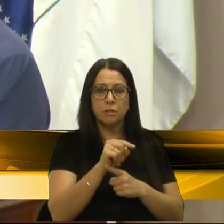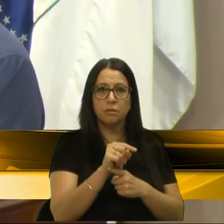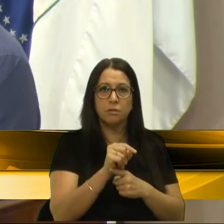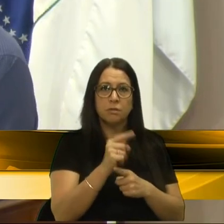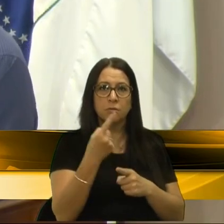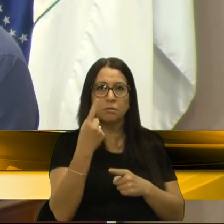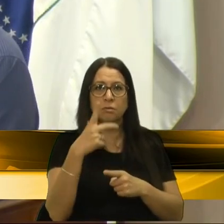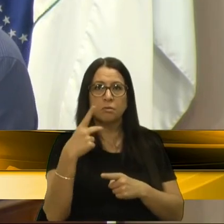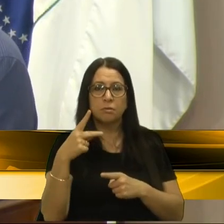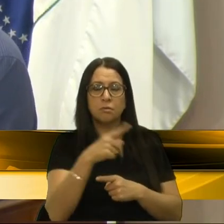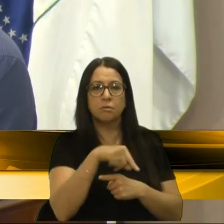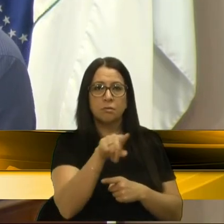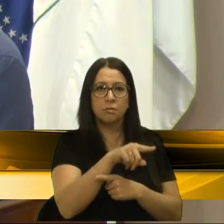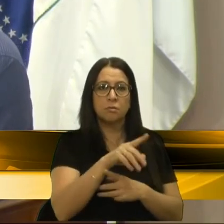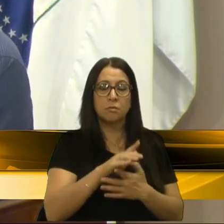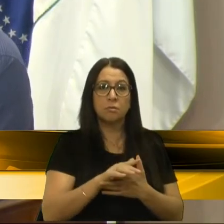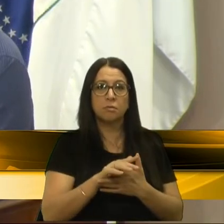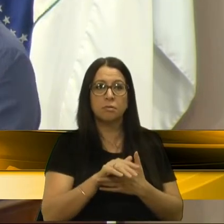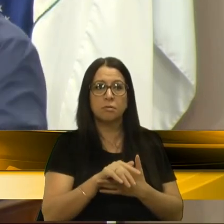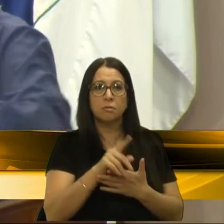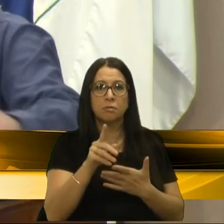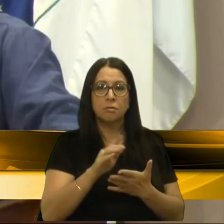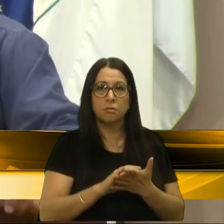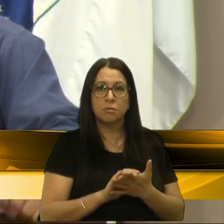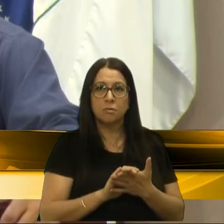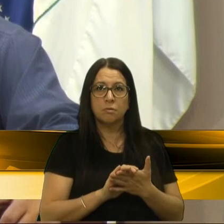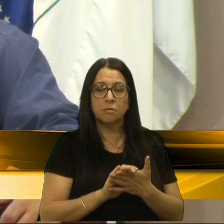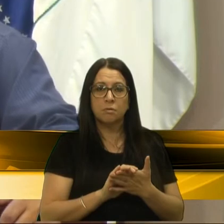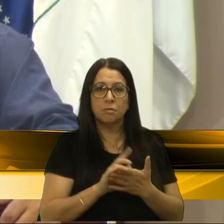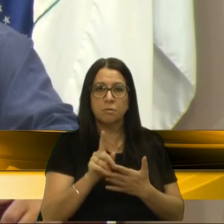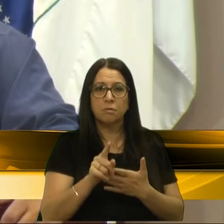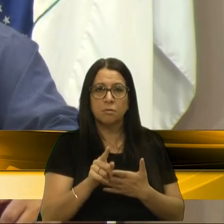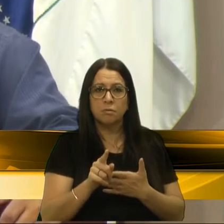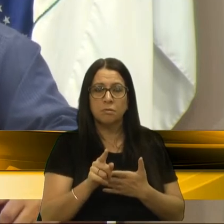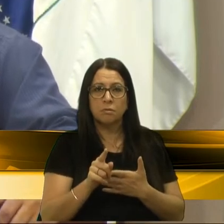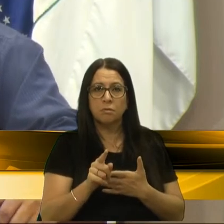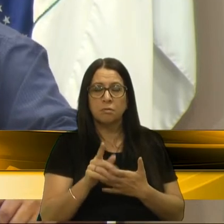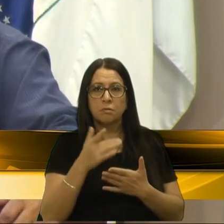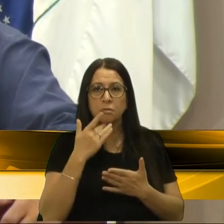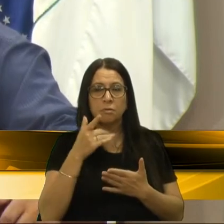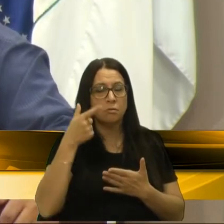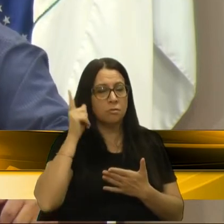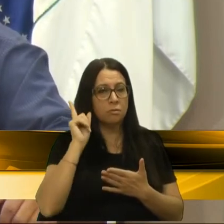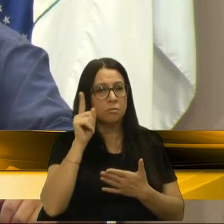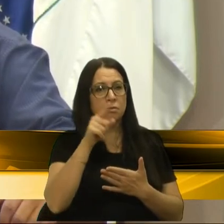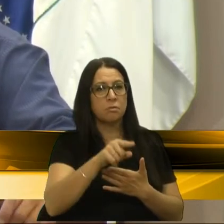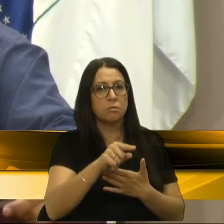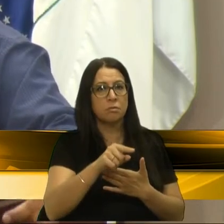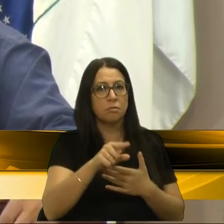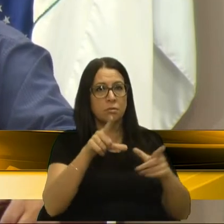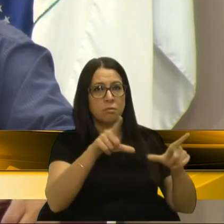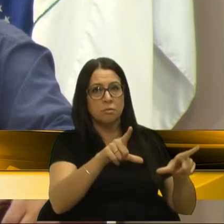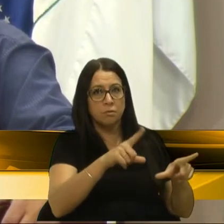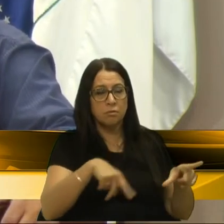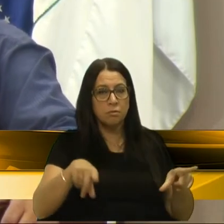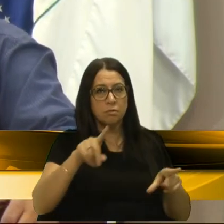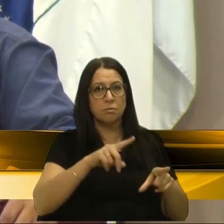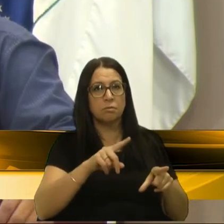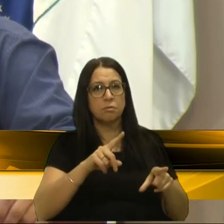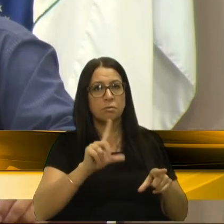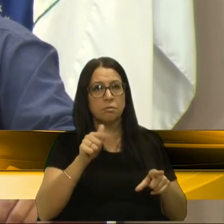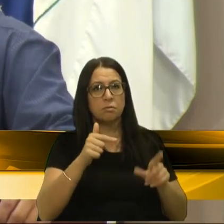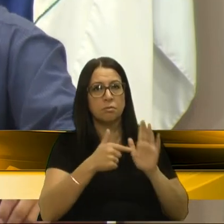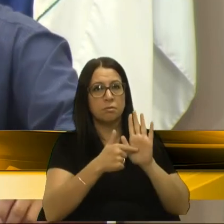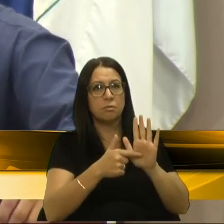uma delas, somente uma delas, eu pude, na tarde de ontem, instalar no local, que depois o Weber vai mostrar